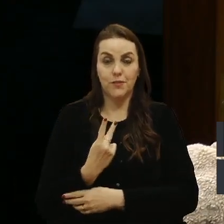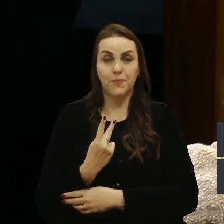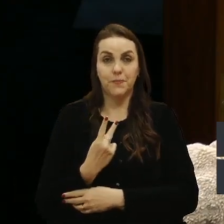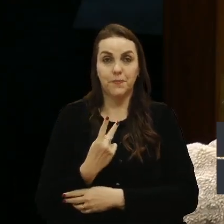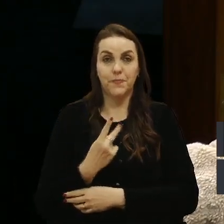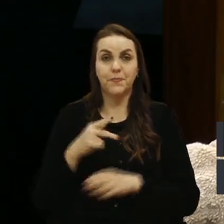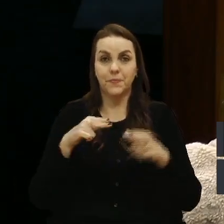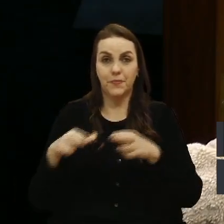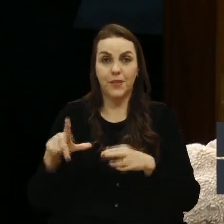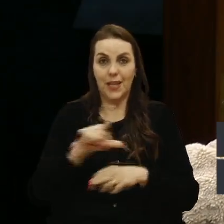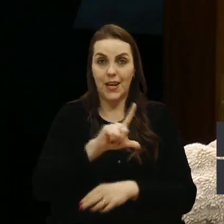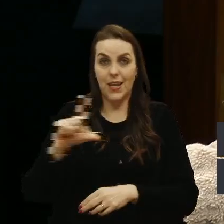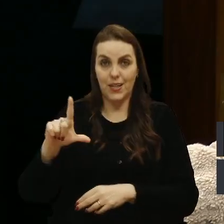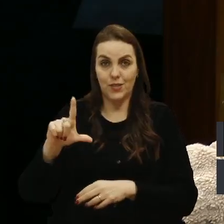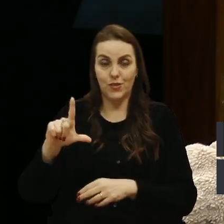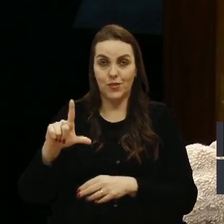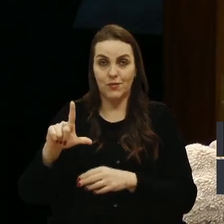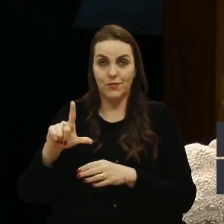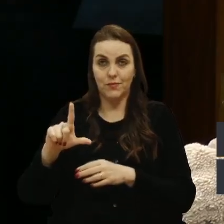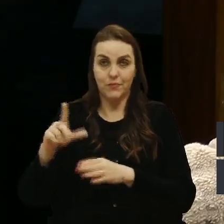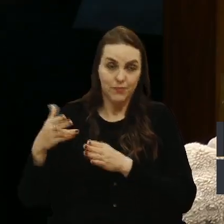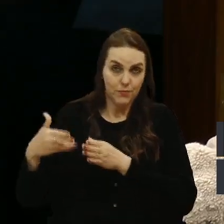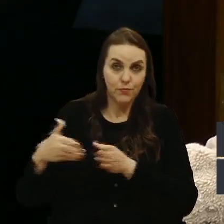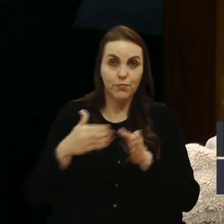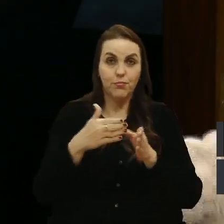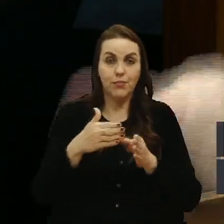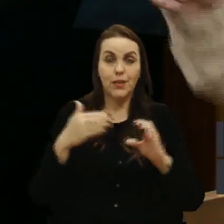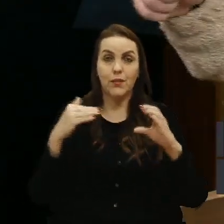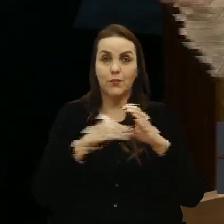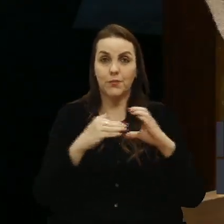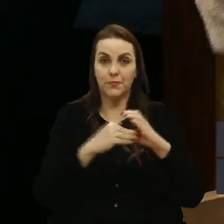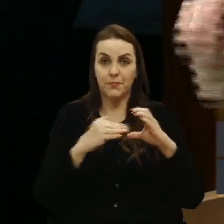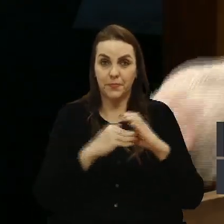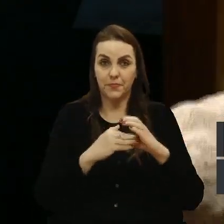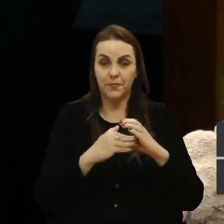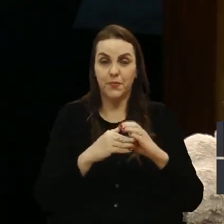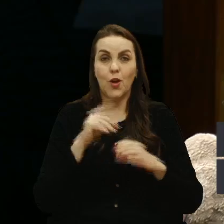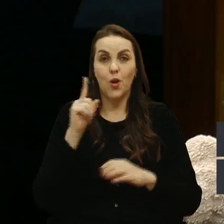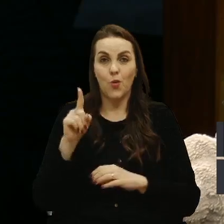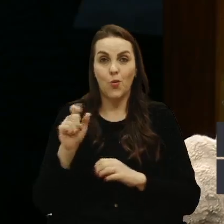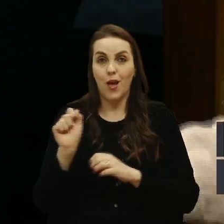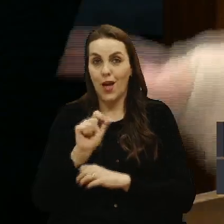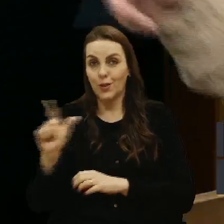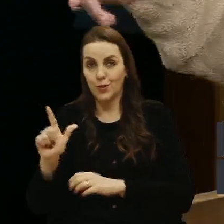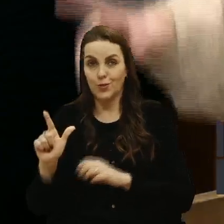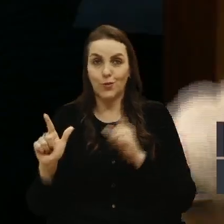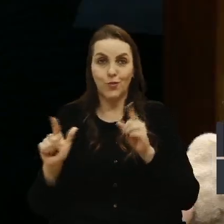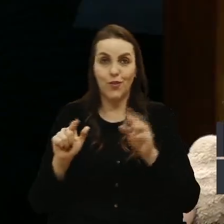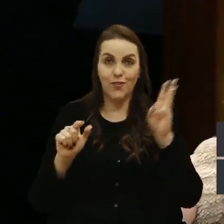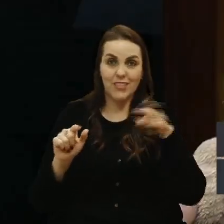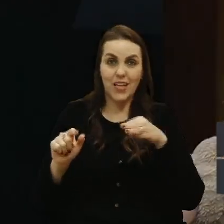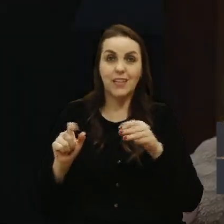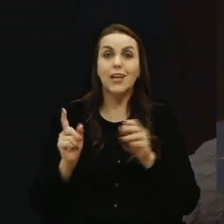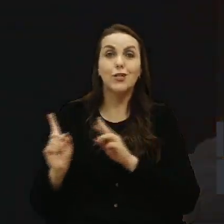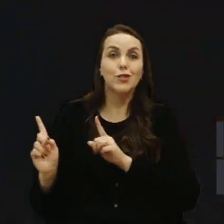da cidade rumo ao Iguatemi. Um de Azulzinho e um de Visate. Ver quem chegava primeiro. Vamos